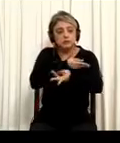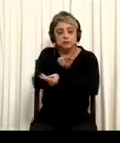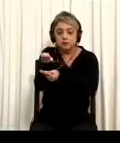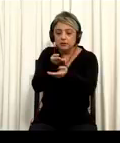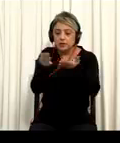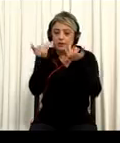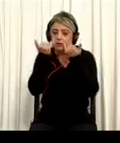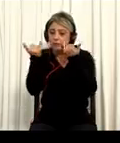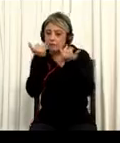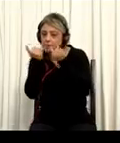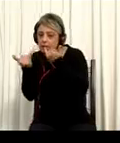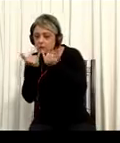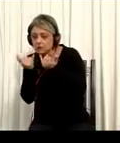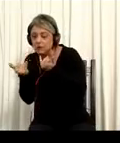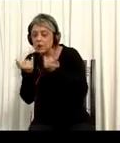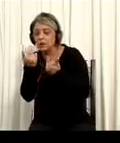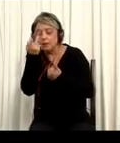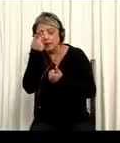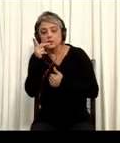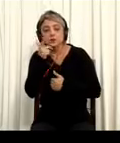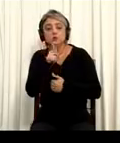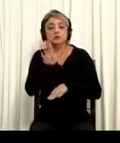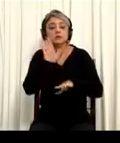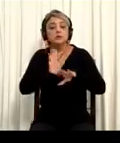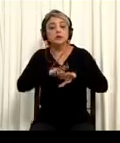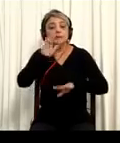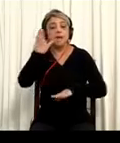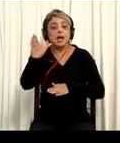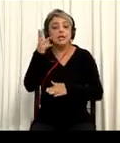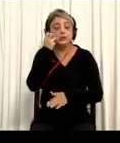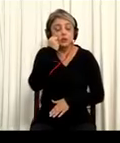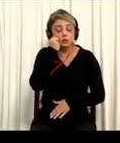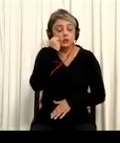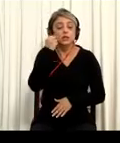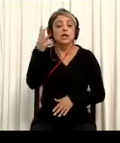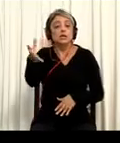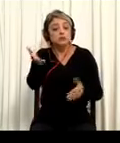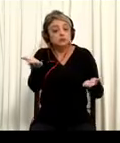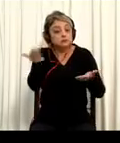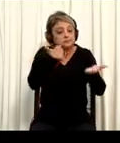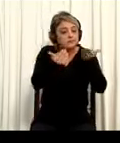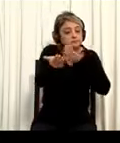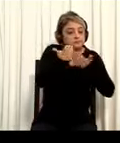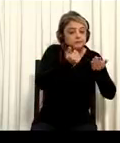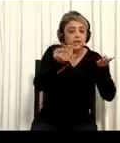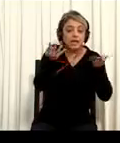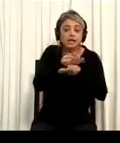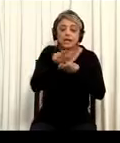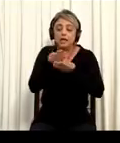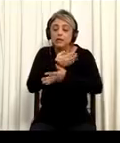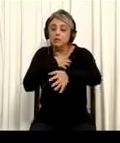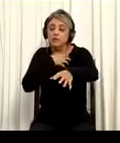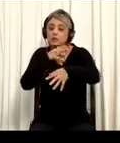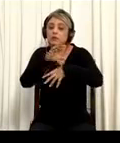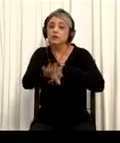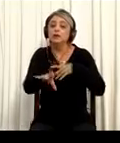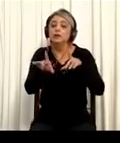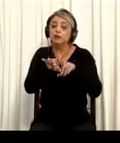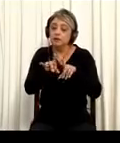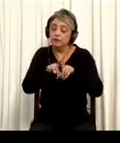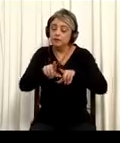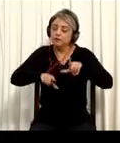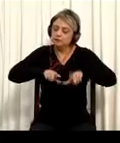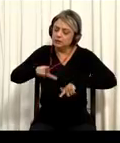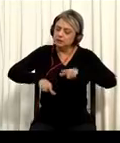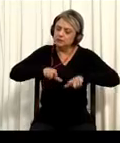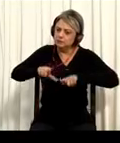das informações, para que a gente consiga mais doações. E essas doações que estão chegando para a rede de solidariedade, elas são feitas pelos trabalhadores